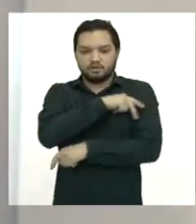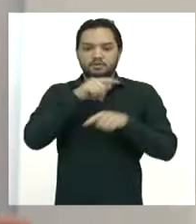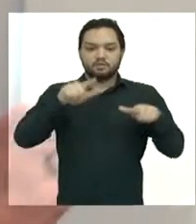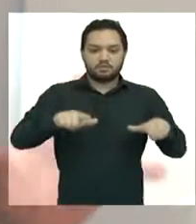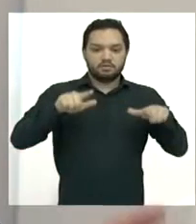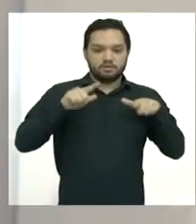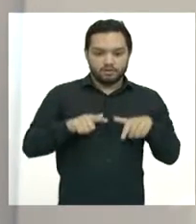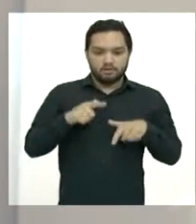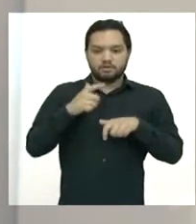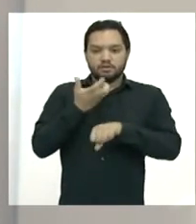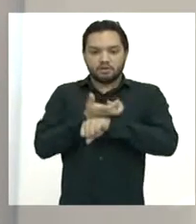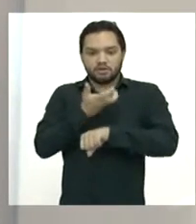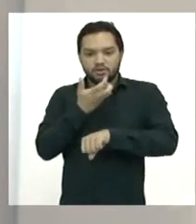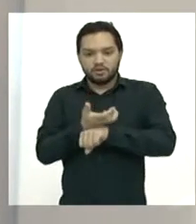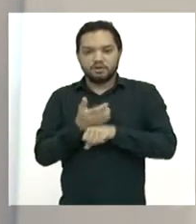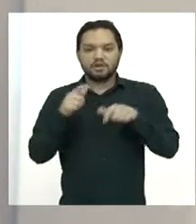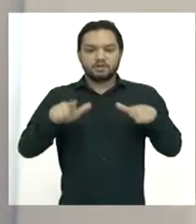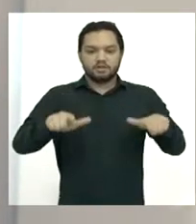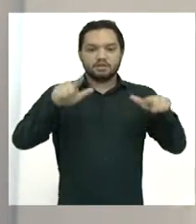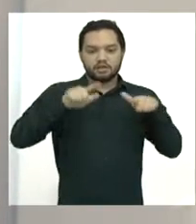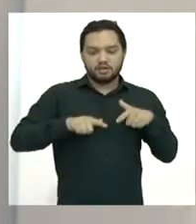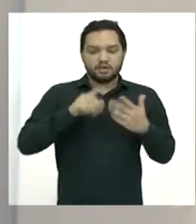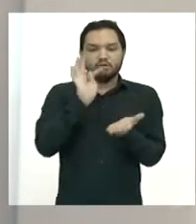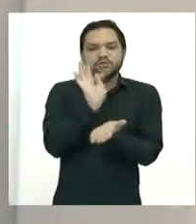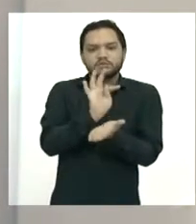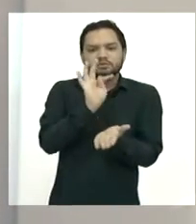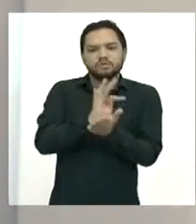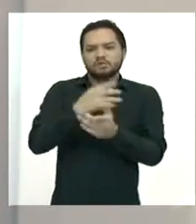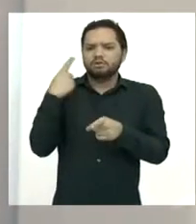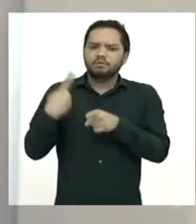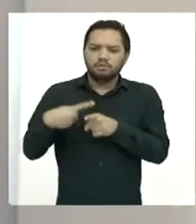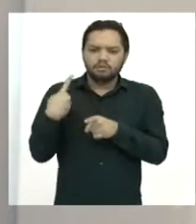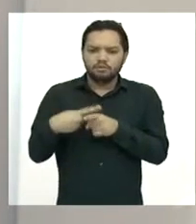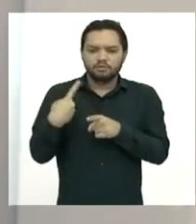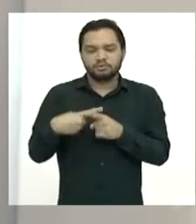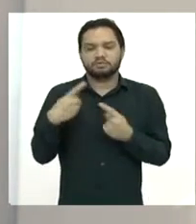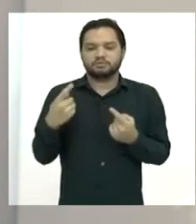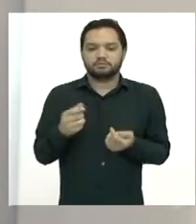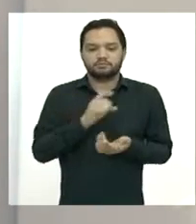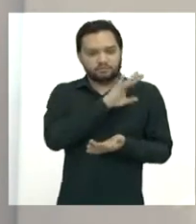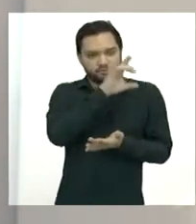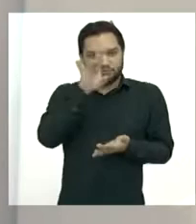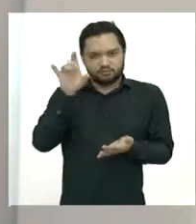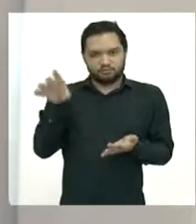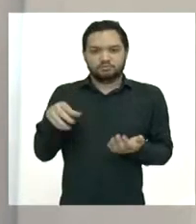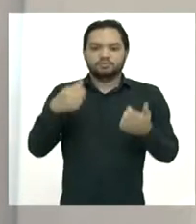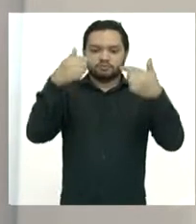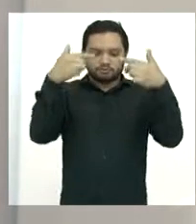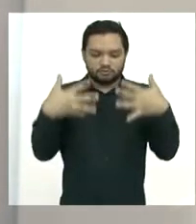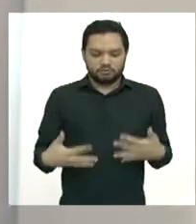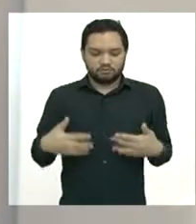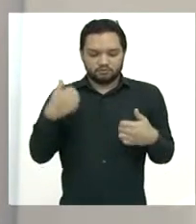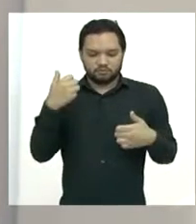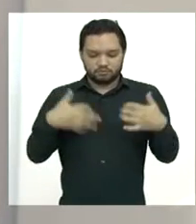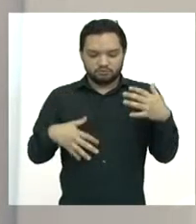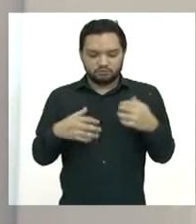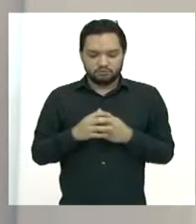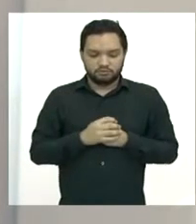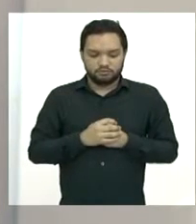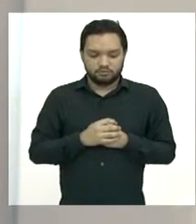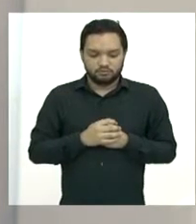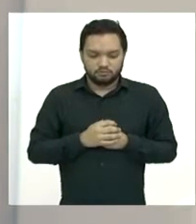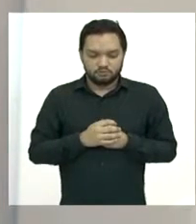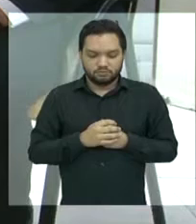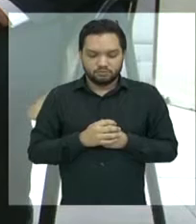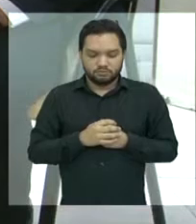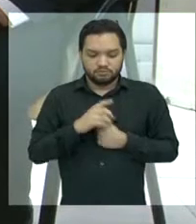Aracati, Cidadão de Teresina? Por que essas cidades resolveram fazer isso? Então, cada um que concedeu essa homenagem falou um pouquinho. Então, o livro a várias mãos.